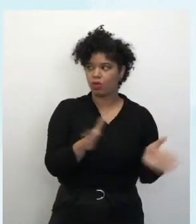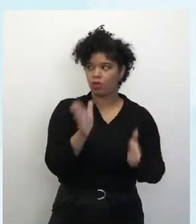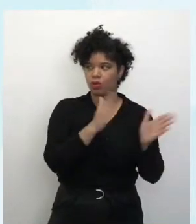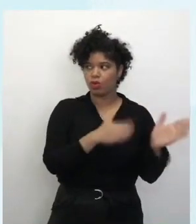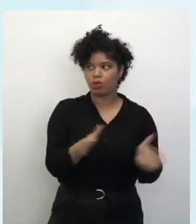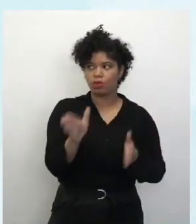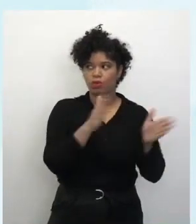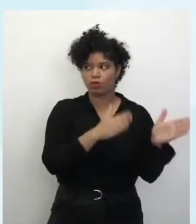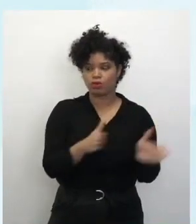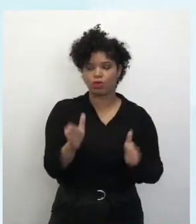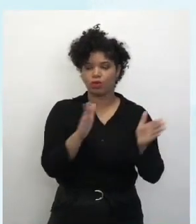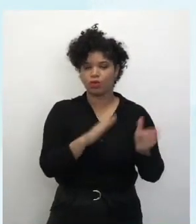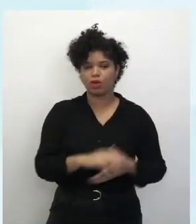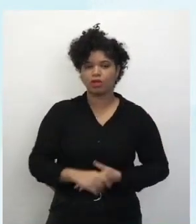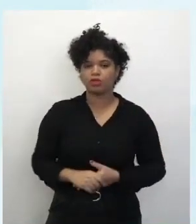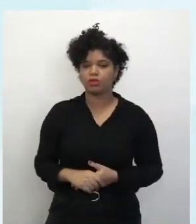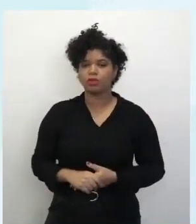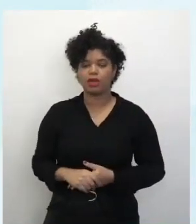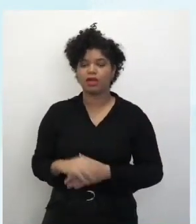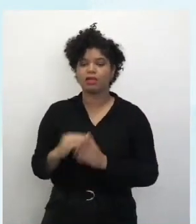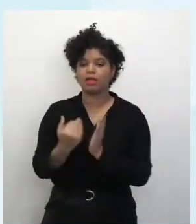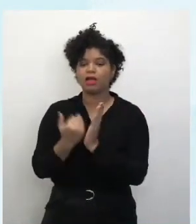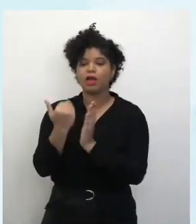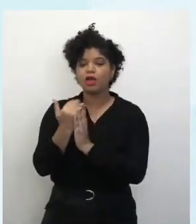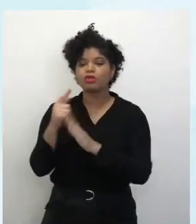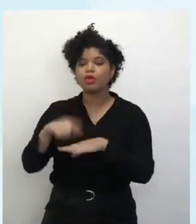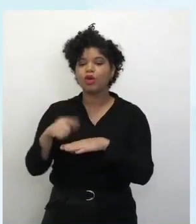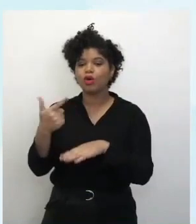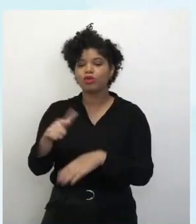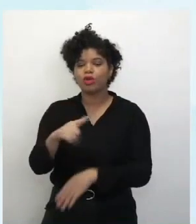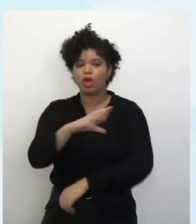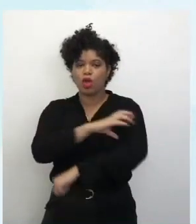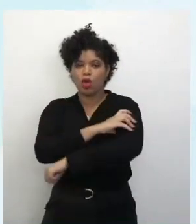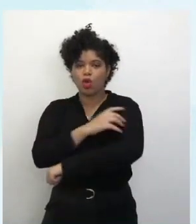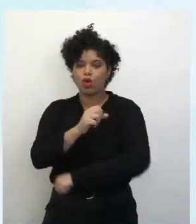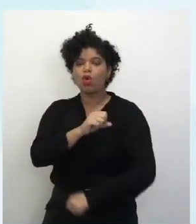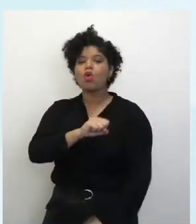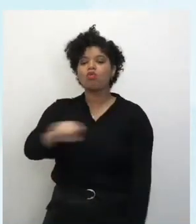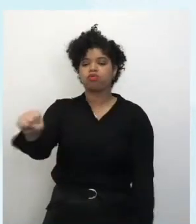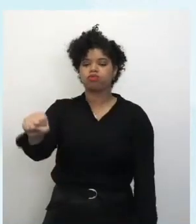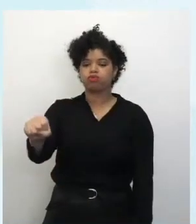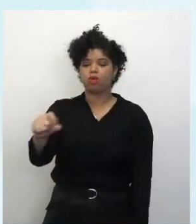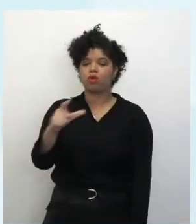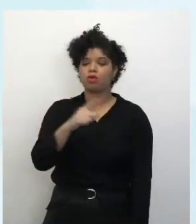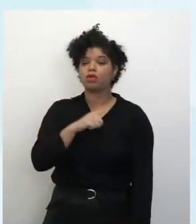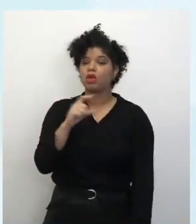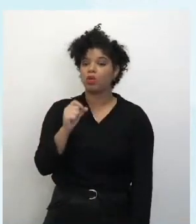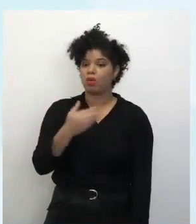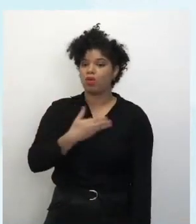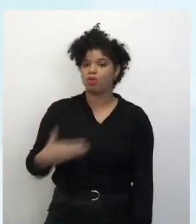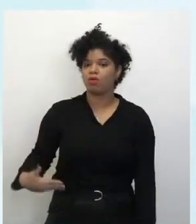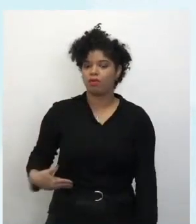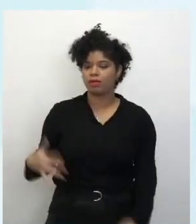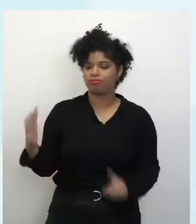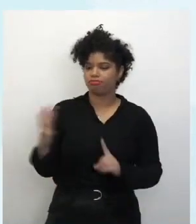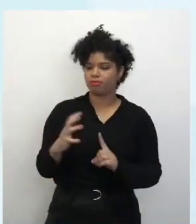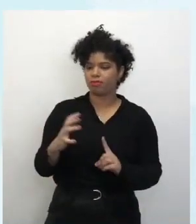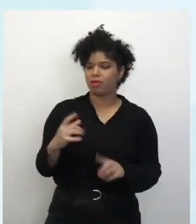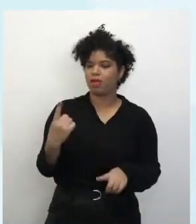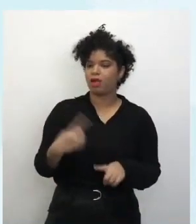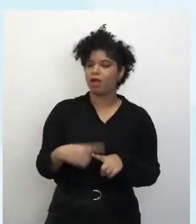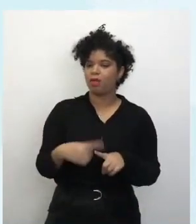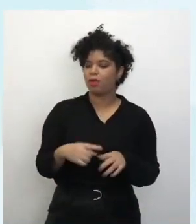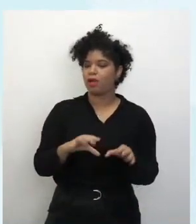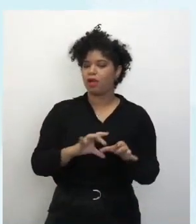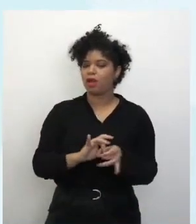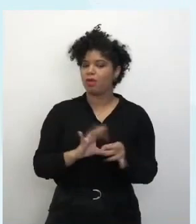quanto no fascismo o capitalismo ele convivia com uma profunda interferência de um estado a característica dele era